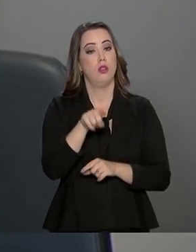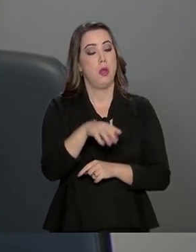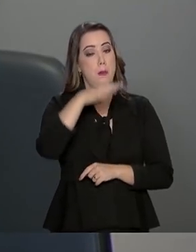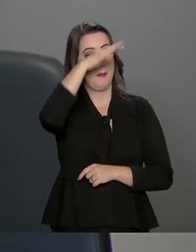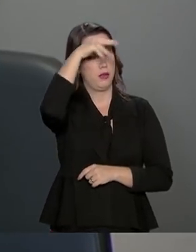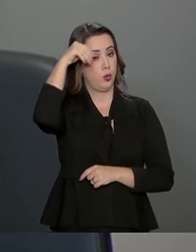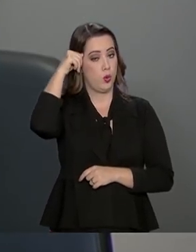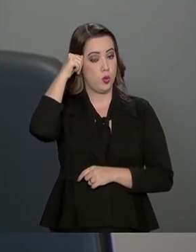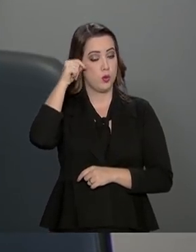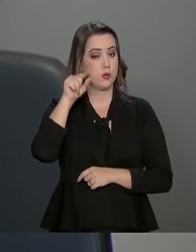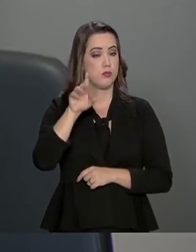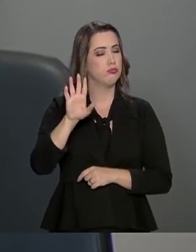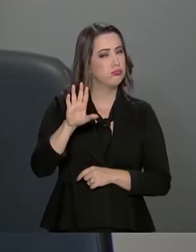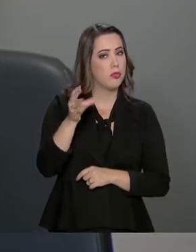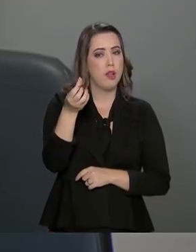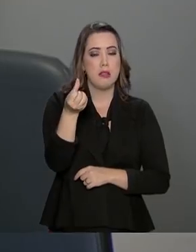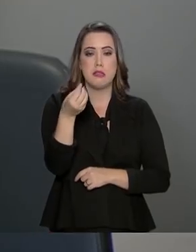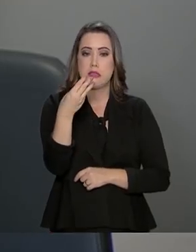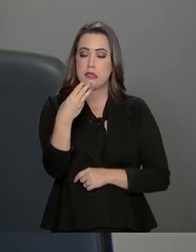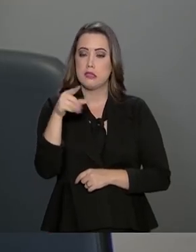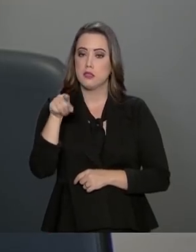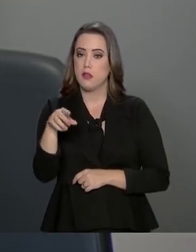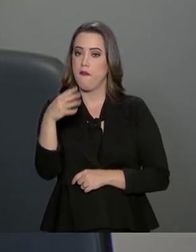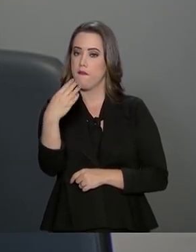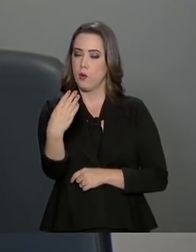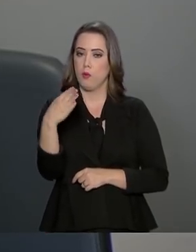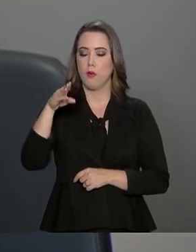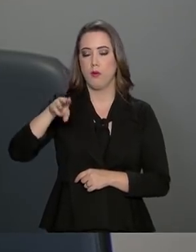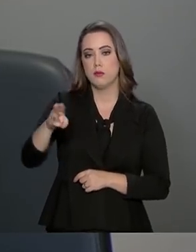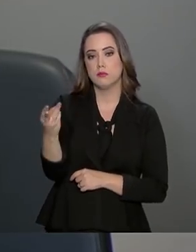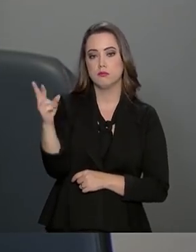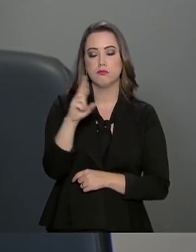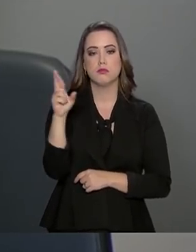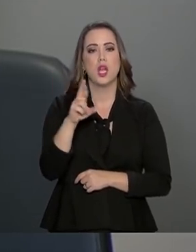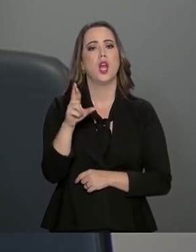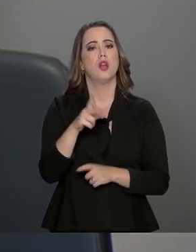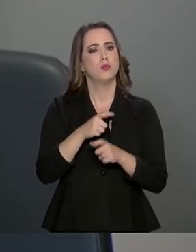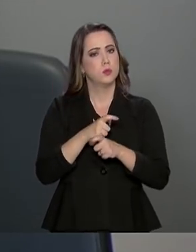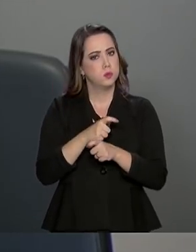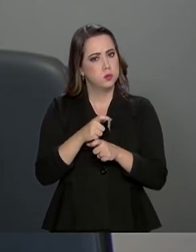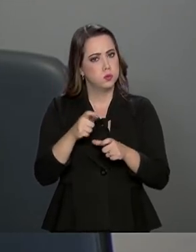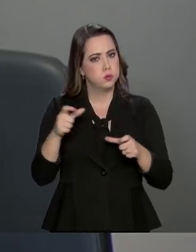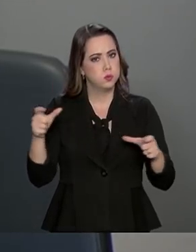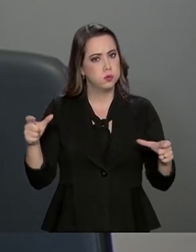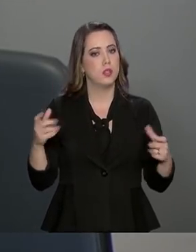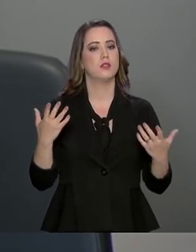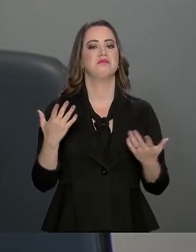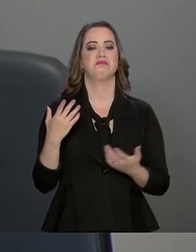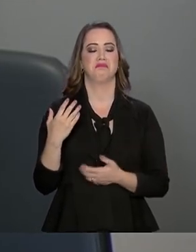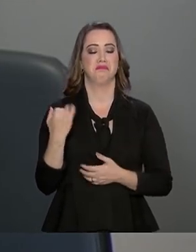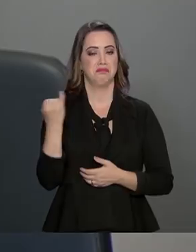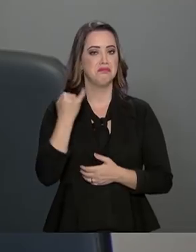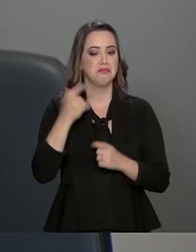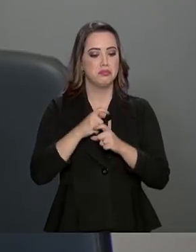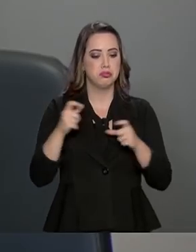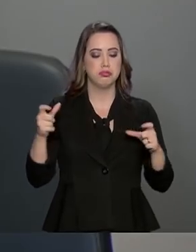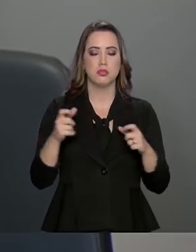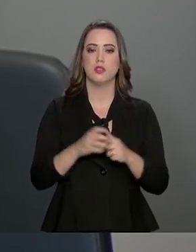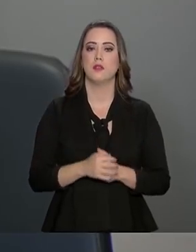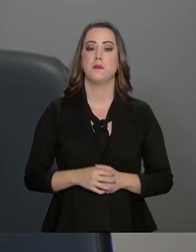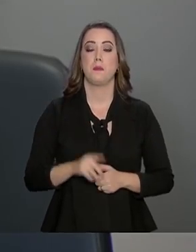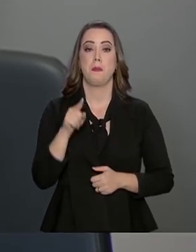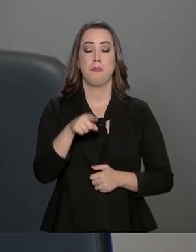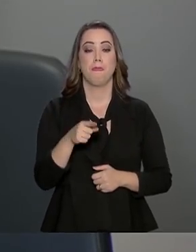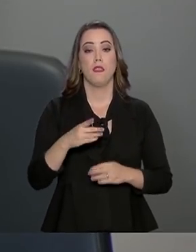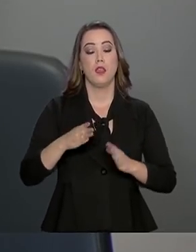a estimativa é de 63,4 milhões é muita coisa, né? E essa